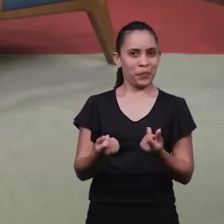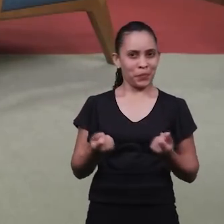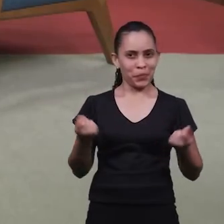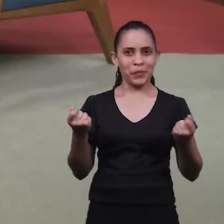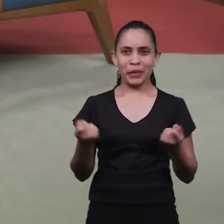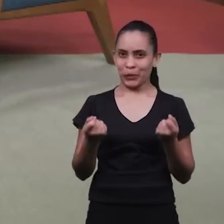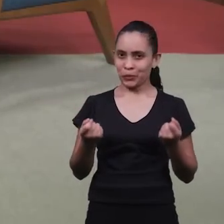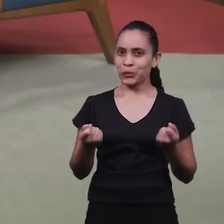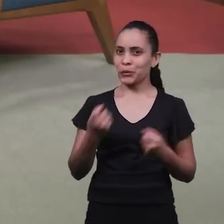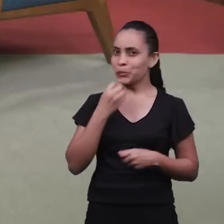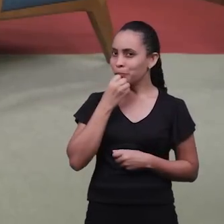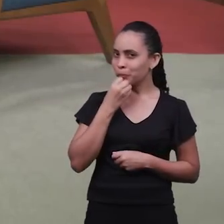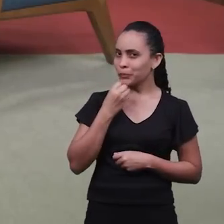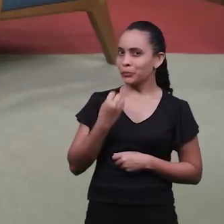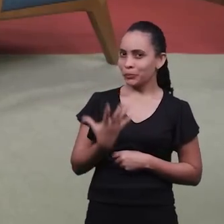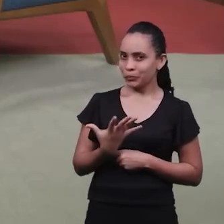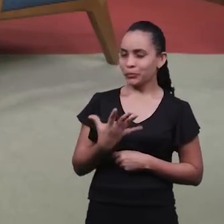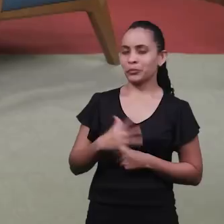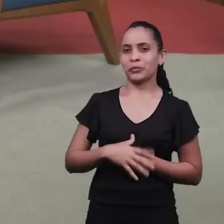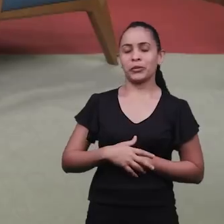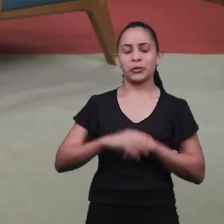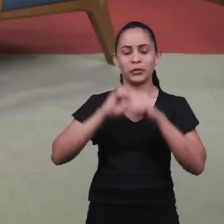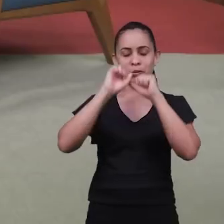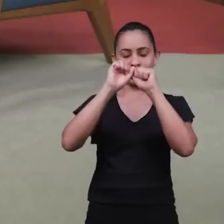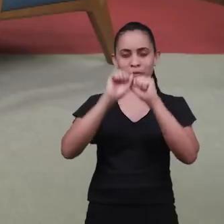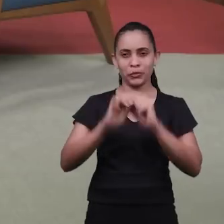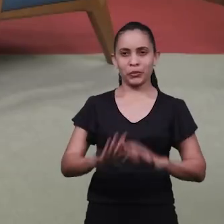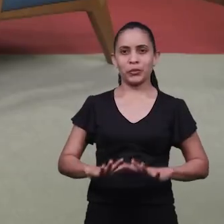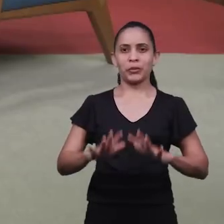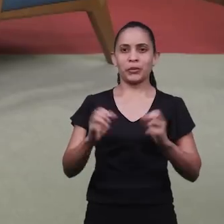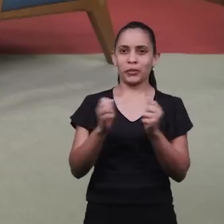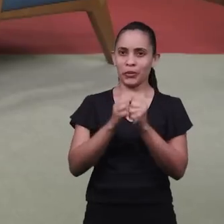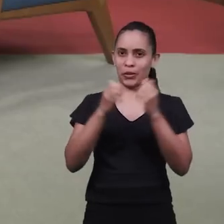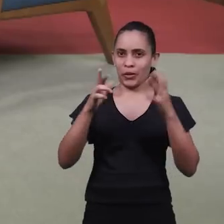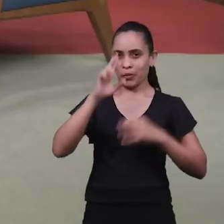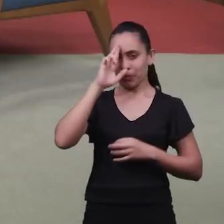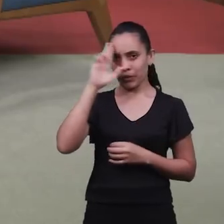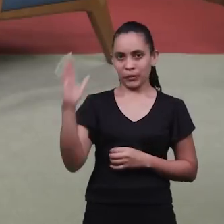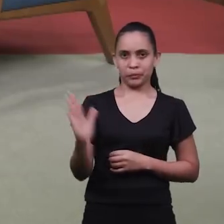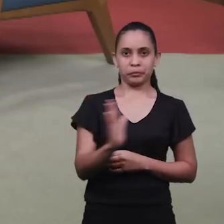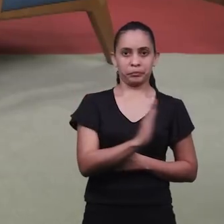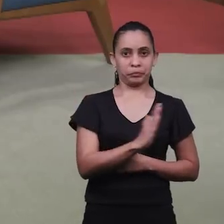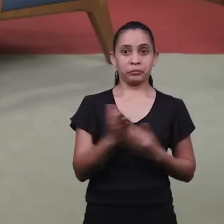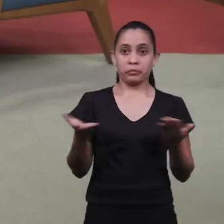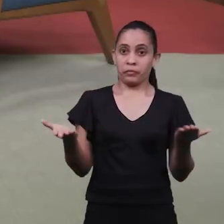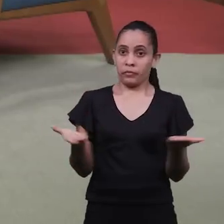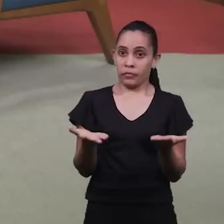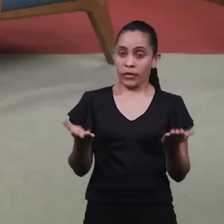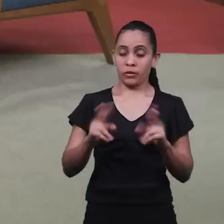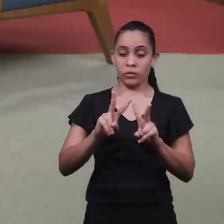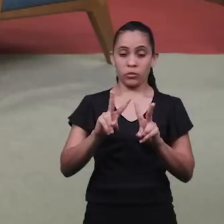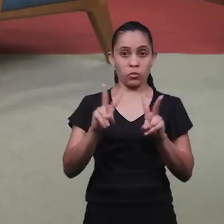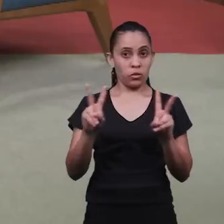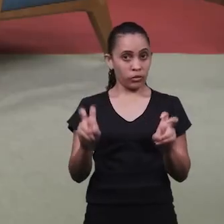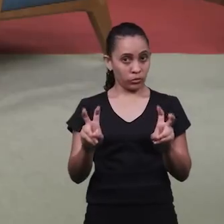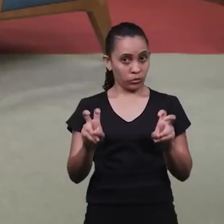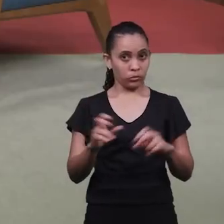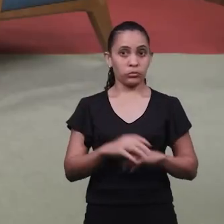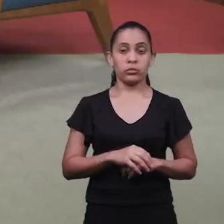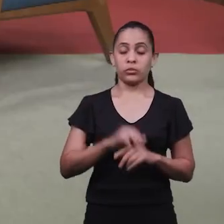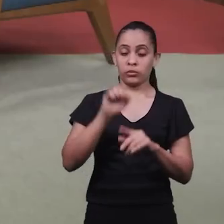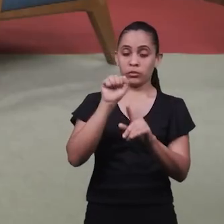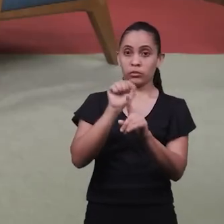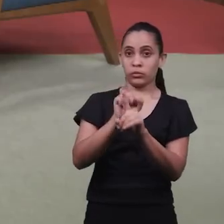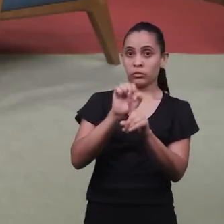positivo. Nós glorificamos ao Senhor por aquilo que Deus tem feito no nosso meio. Bom, vamos entrar então no assunto da